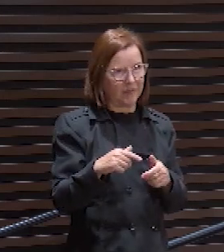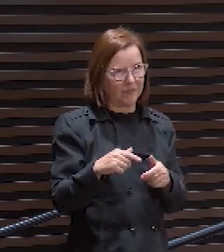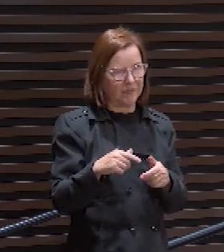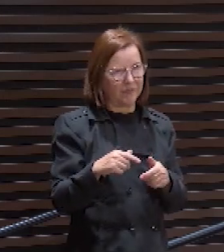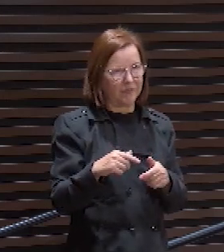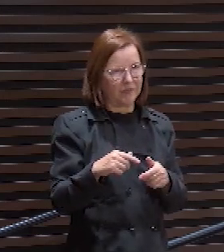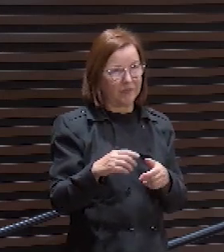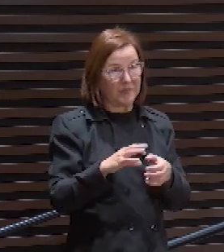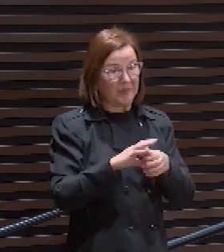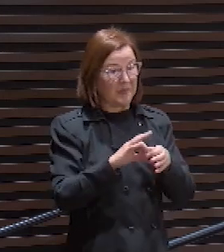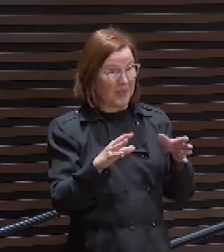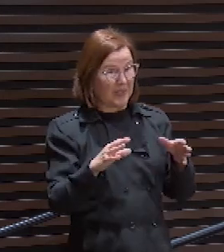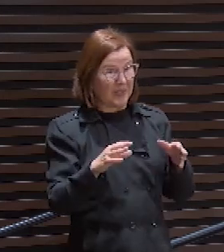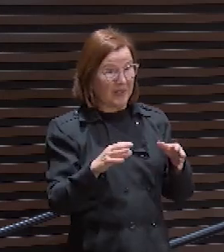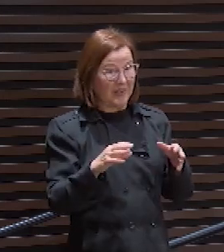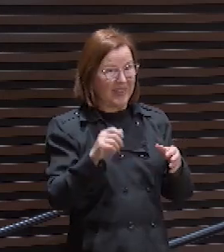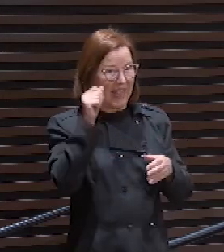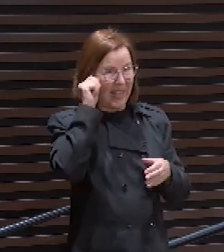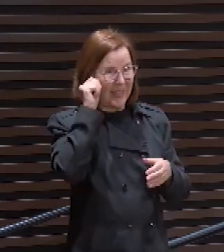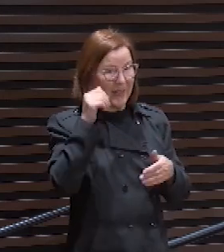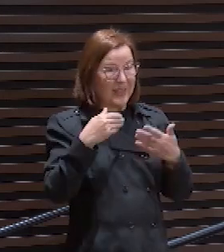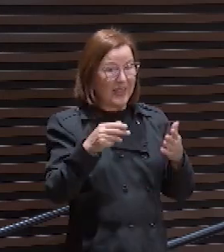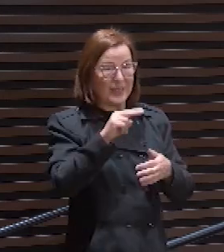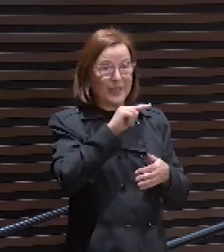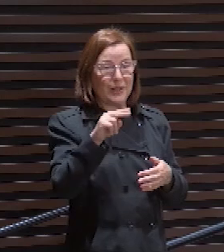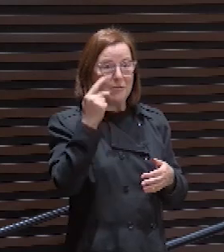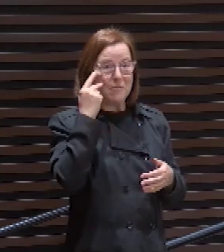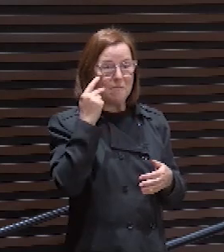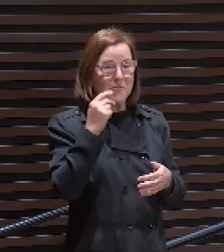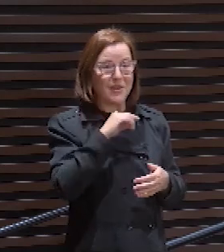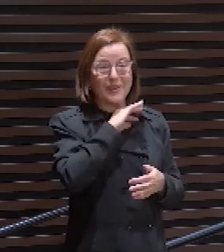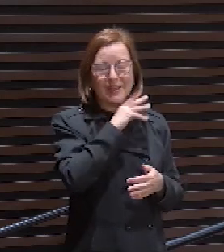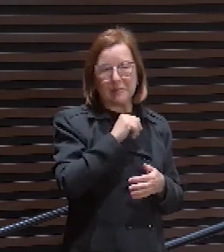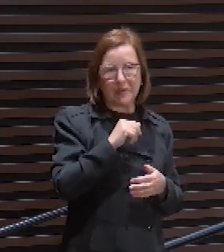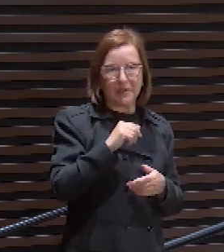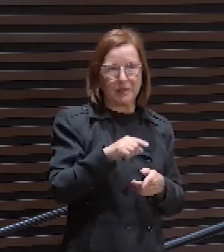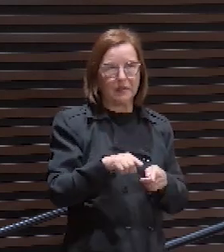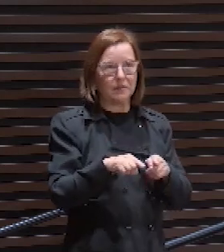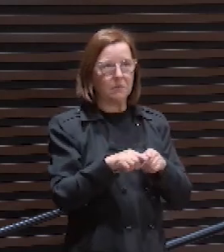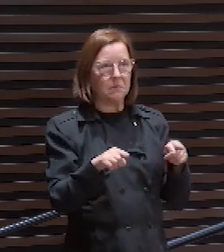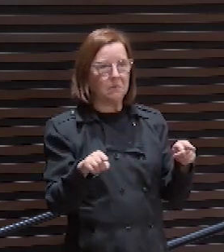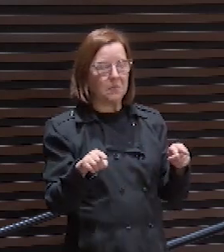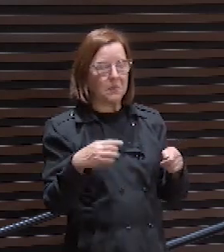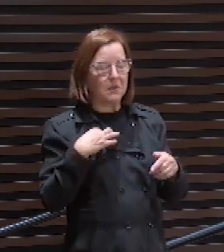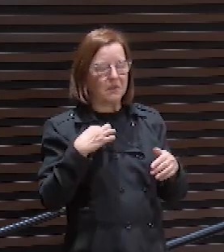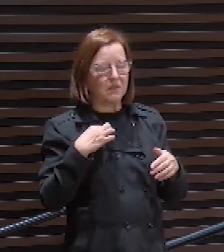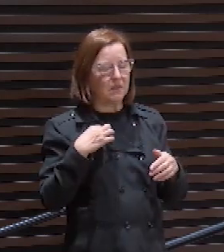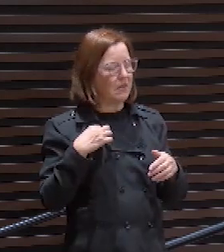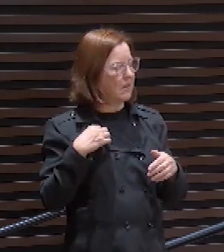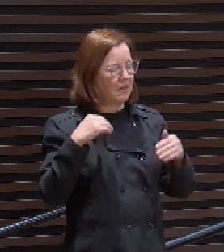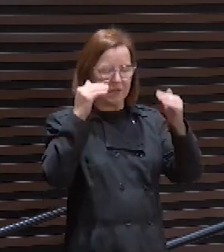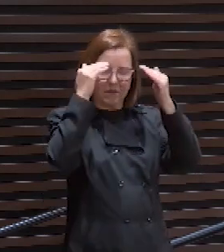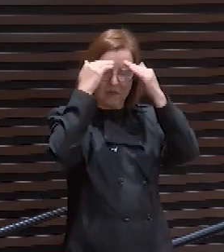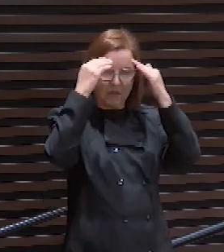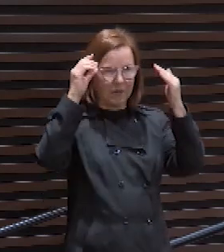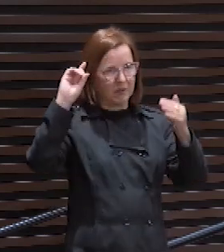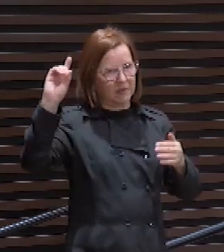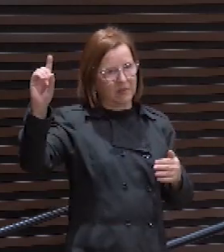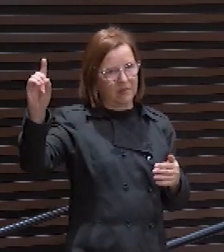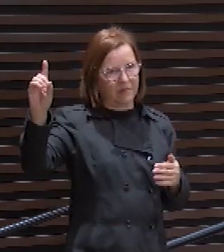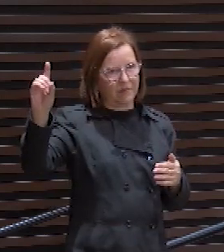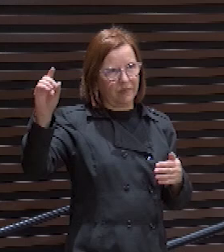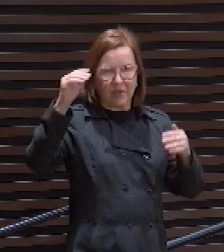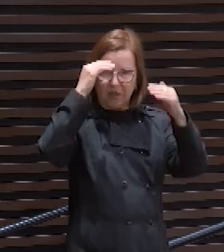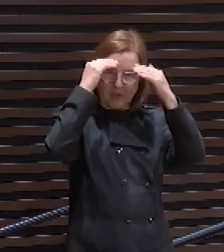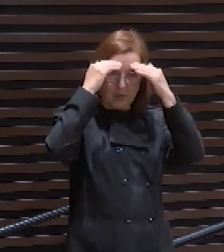nomeassem os animais, só que eles voluntariamente desobedeceram a Deus.